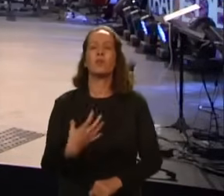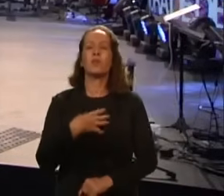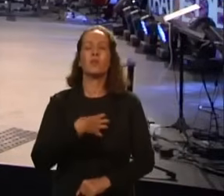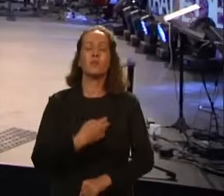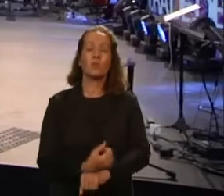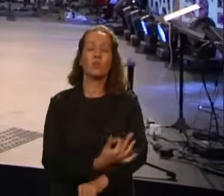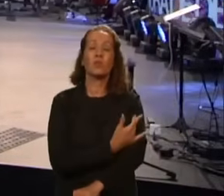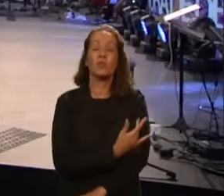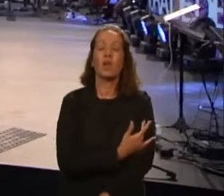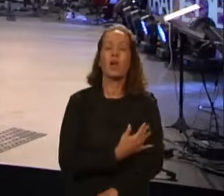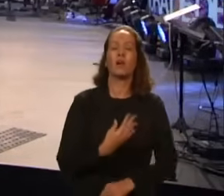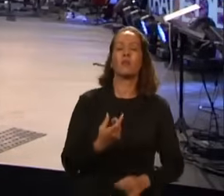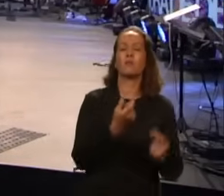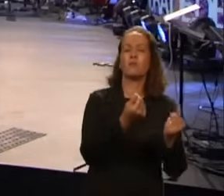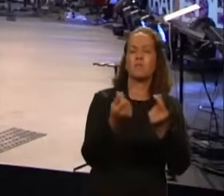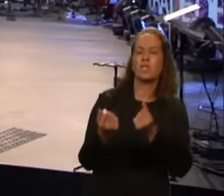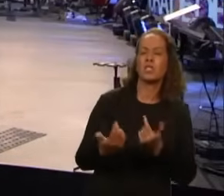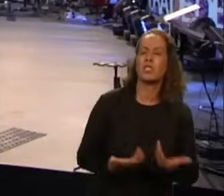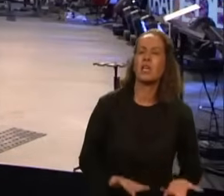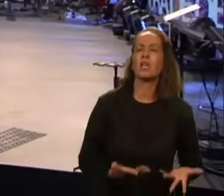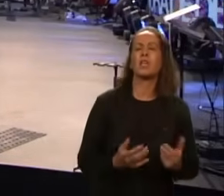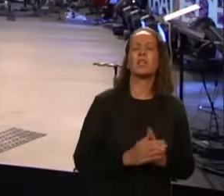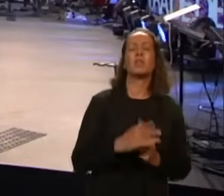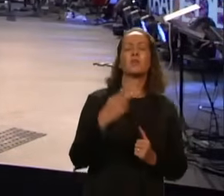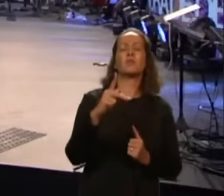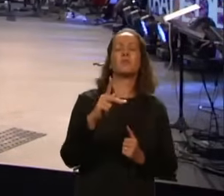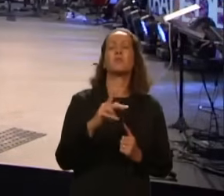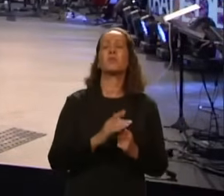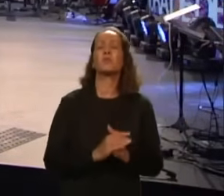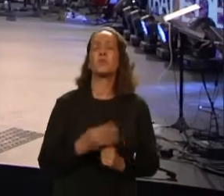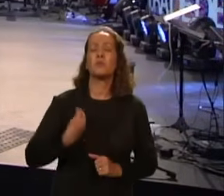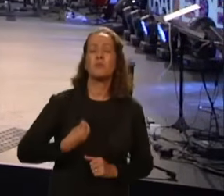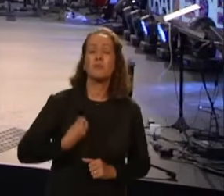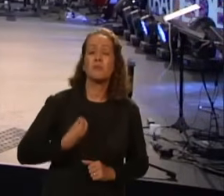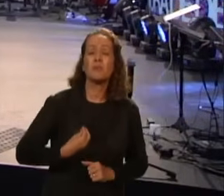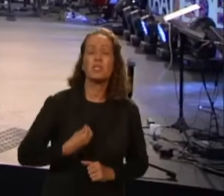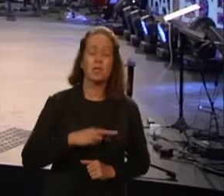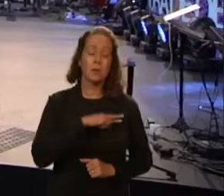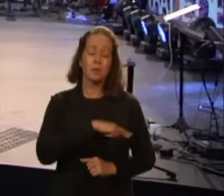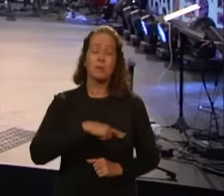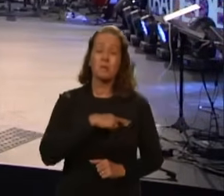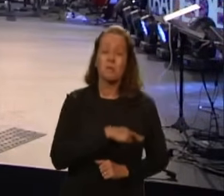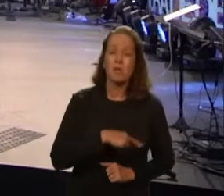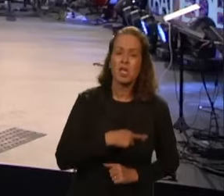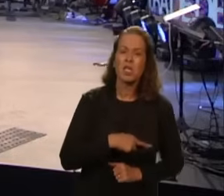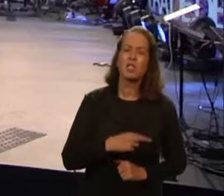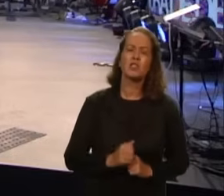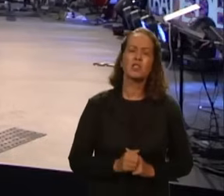sua vida financeira. Está chamando sua vida romântica. Sai para fora.